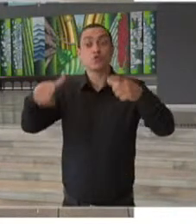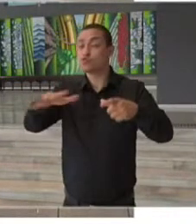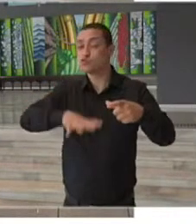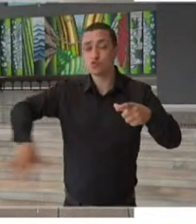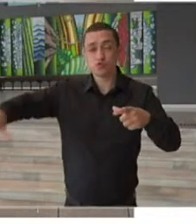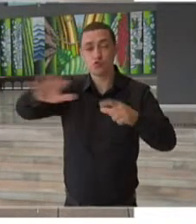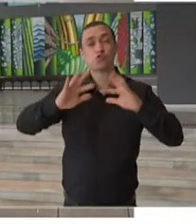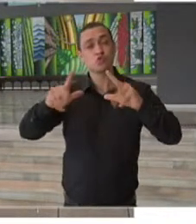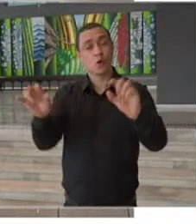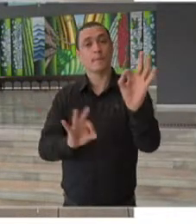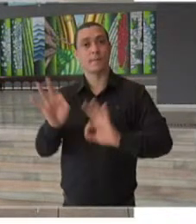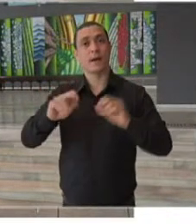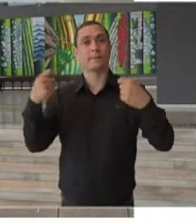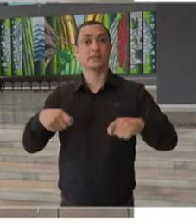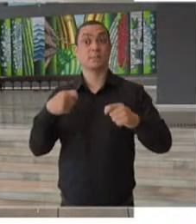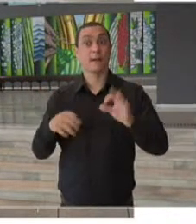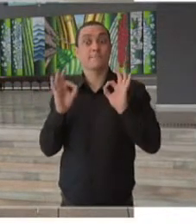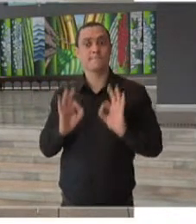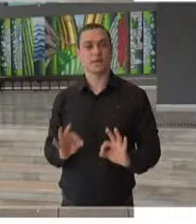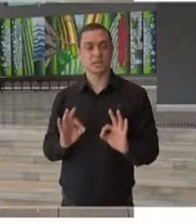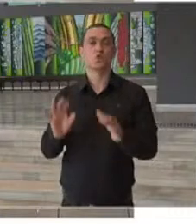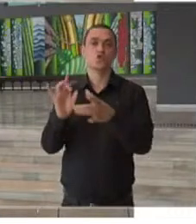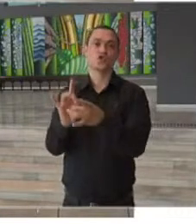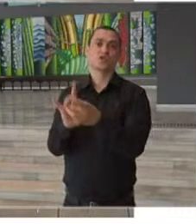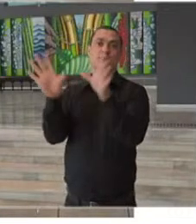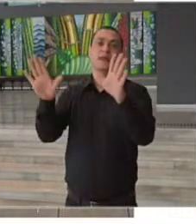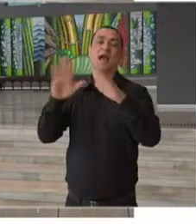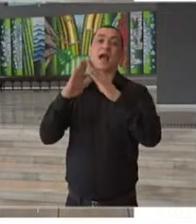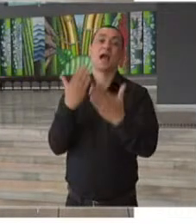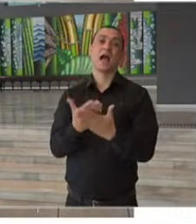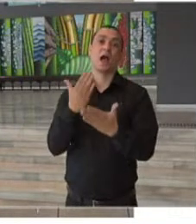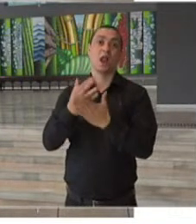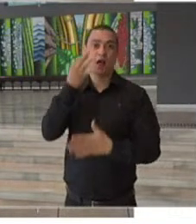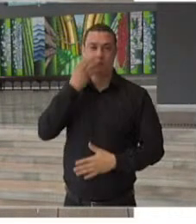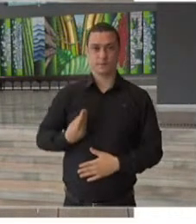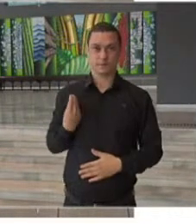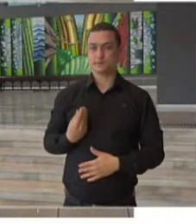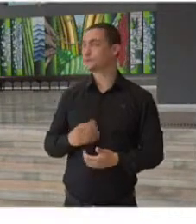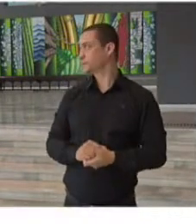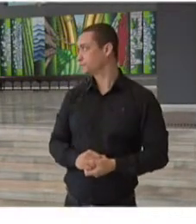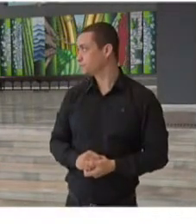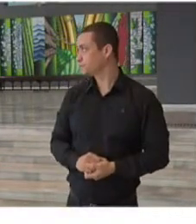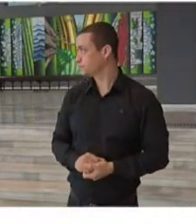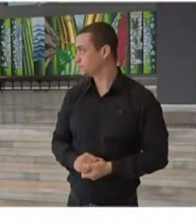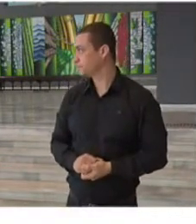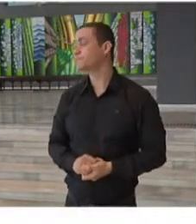preparado para que a gente possa efetivamente autorizar as atividades presenciais. Pode passar?